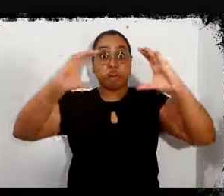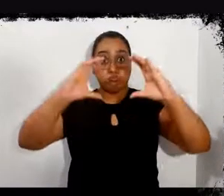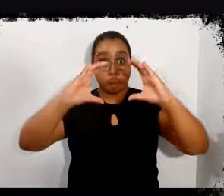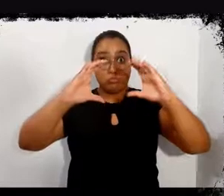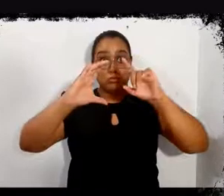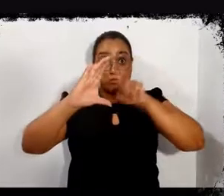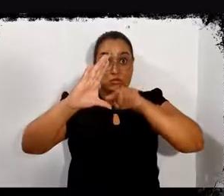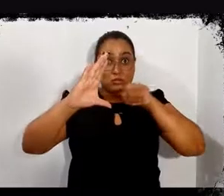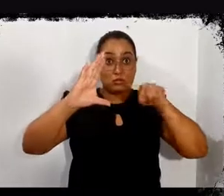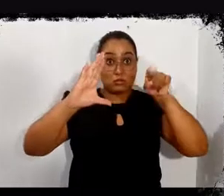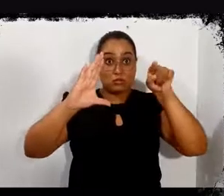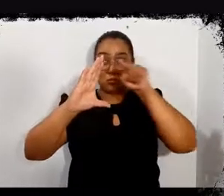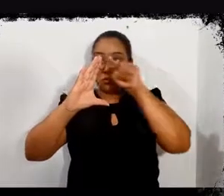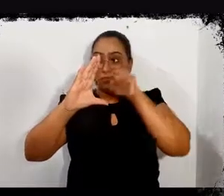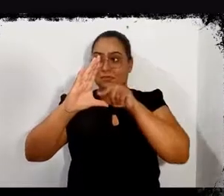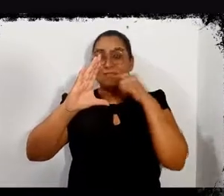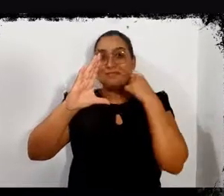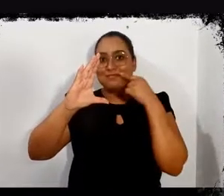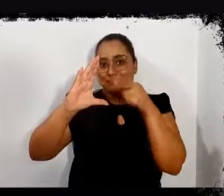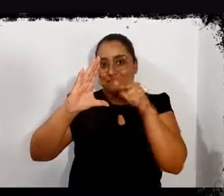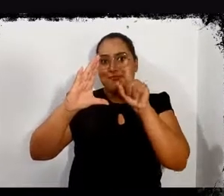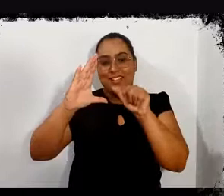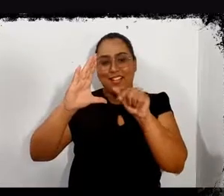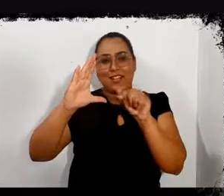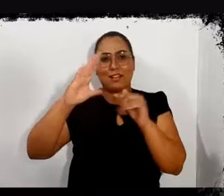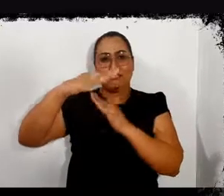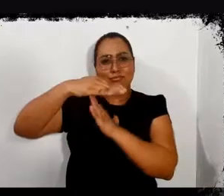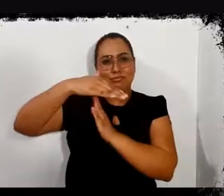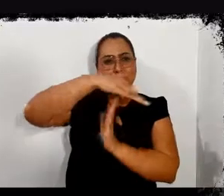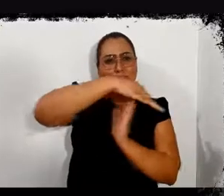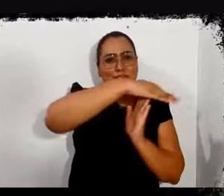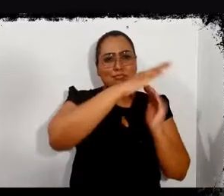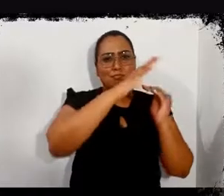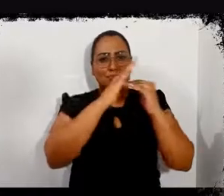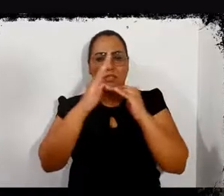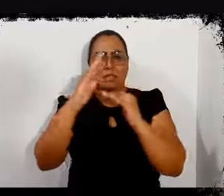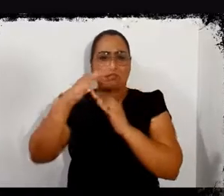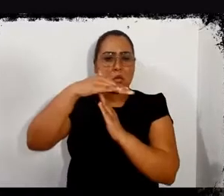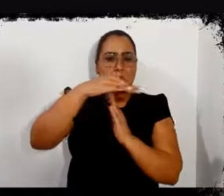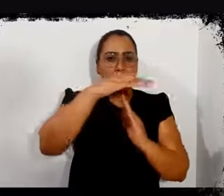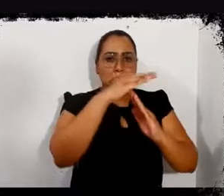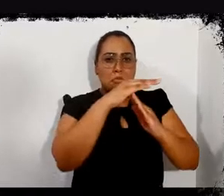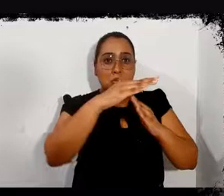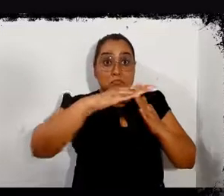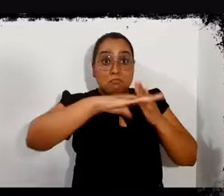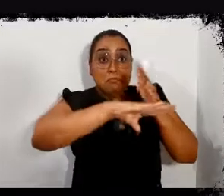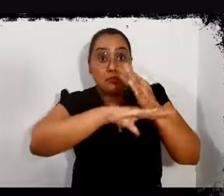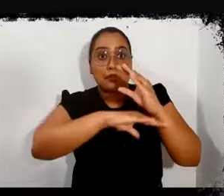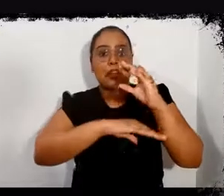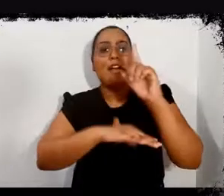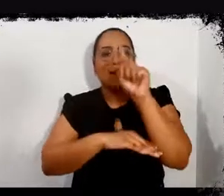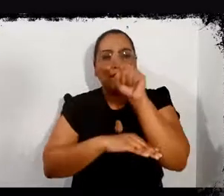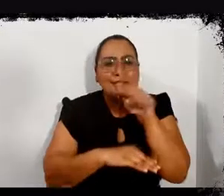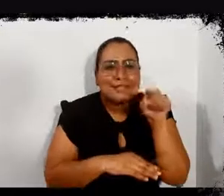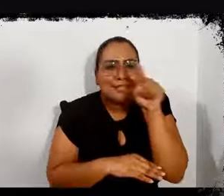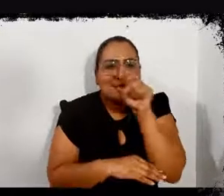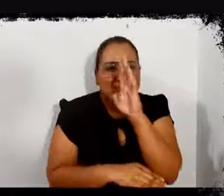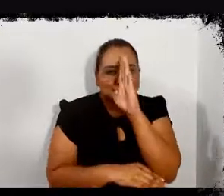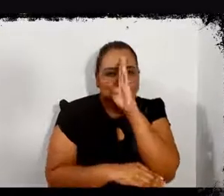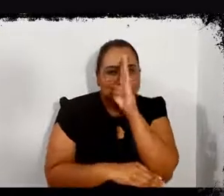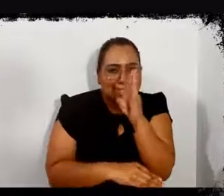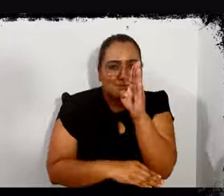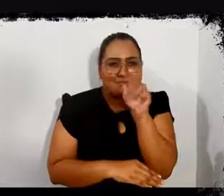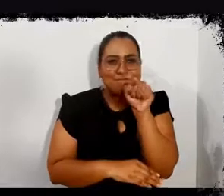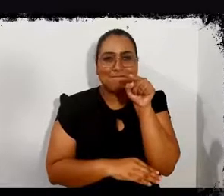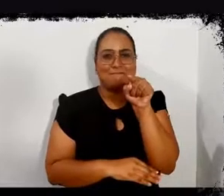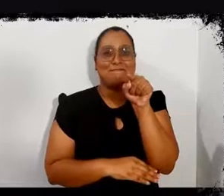que entra nesse percurso labiríntico tenha uma meta para ser alcançada. E essa meta